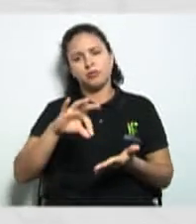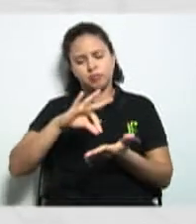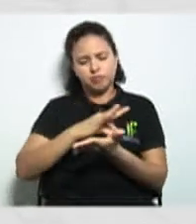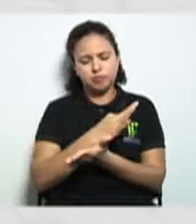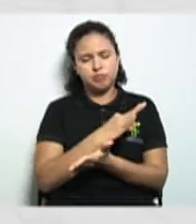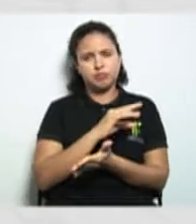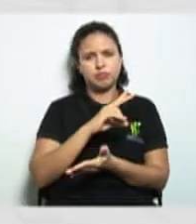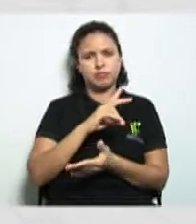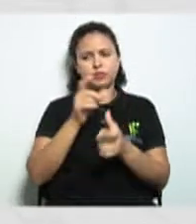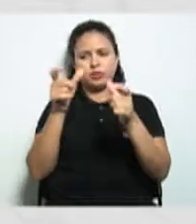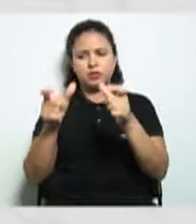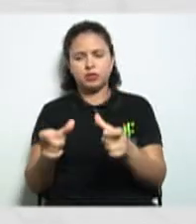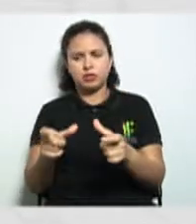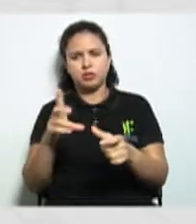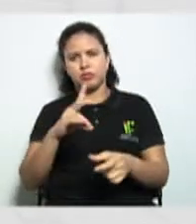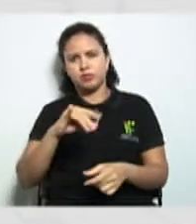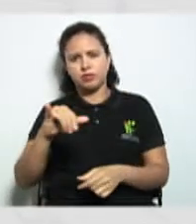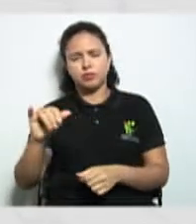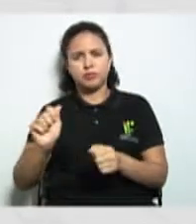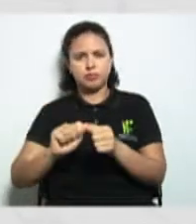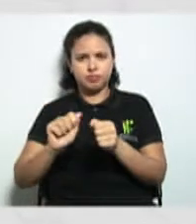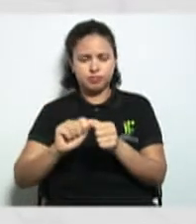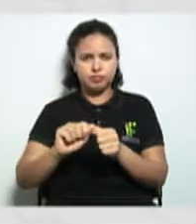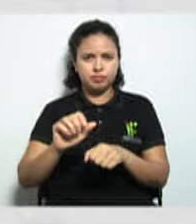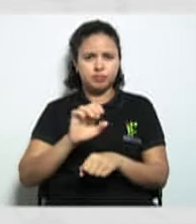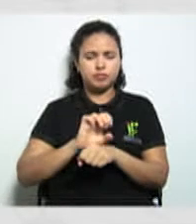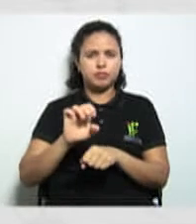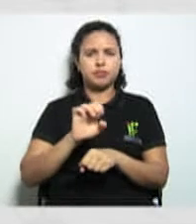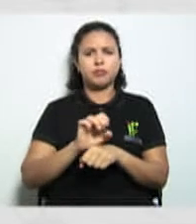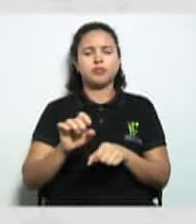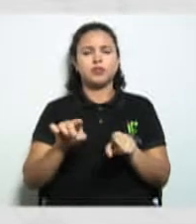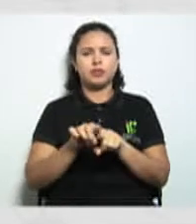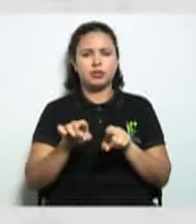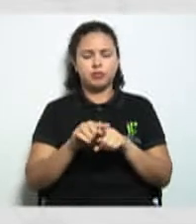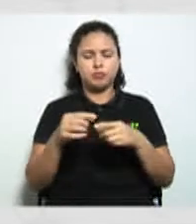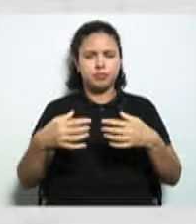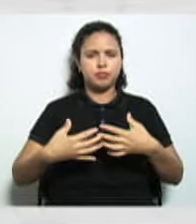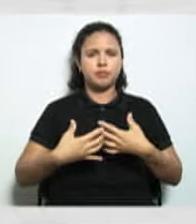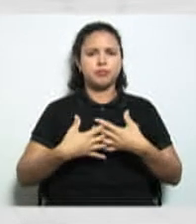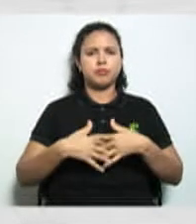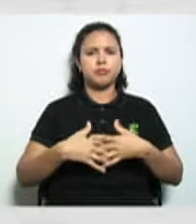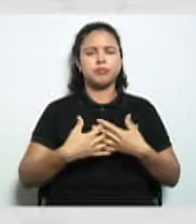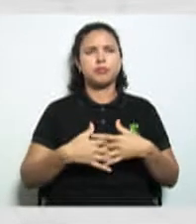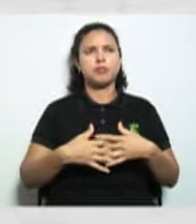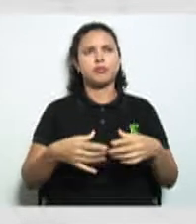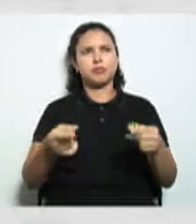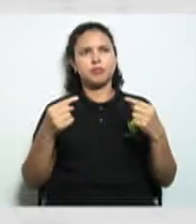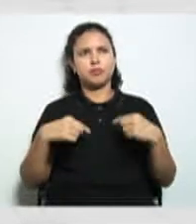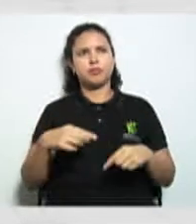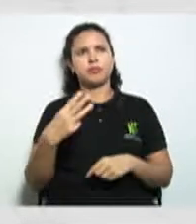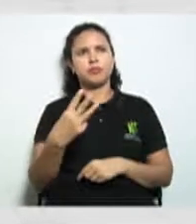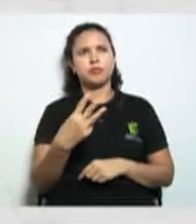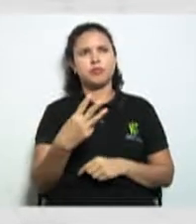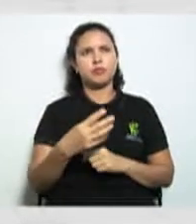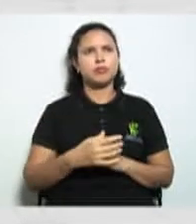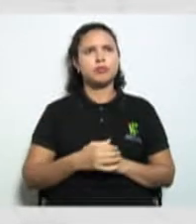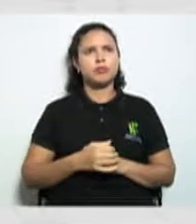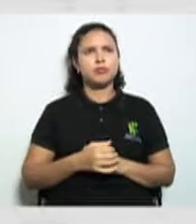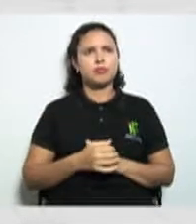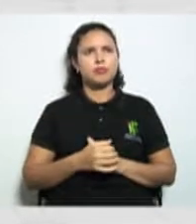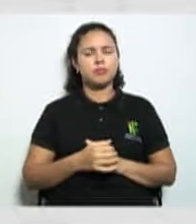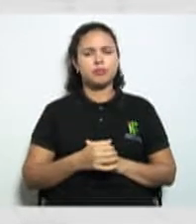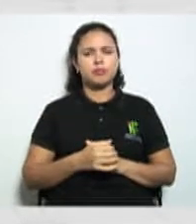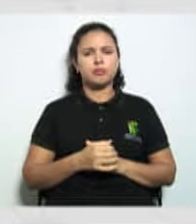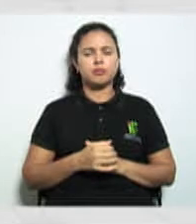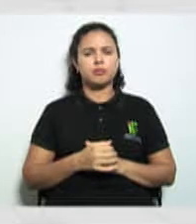estágio, e a instituição de ensino, no caso, o Instituto Federal de Rondônia. Terceiro, compatibilidade